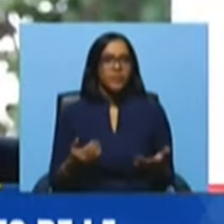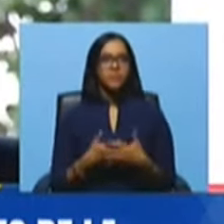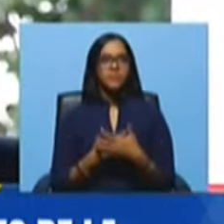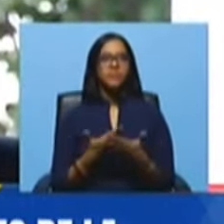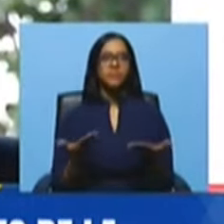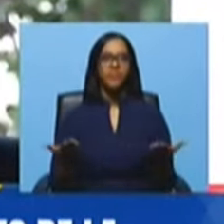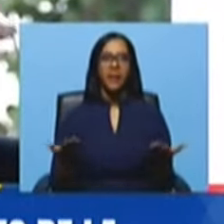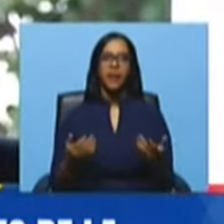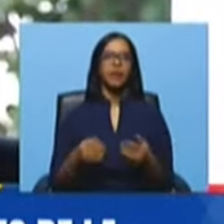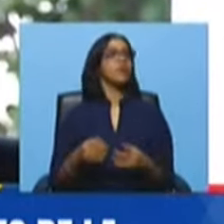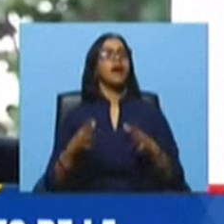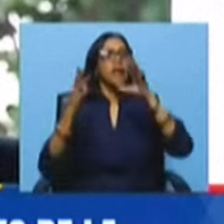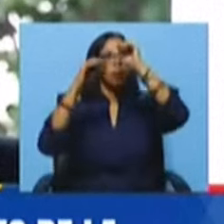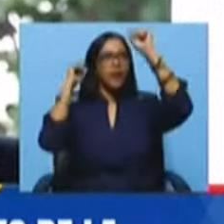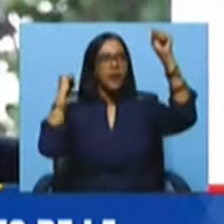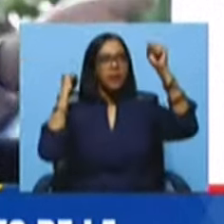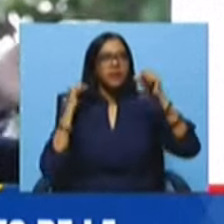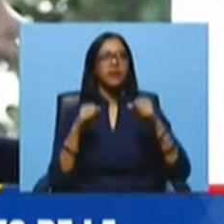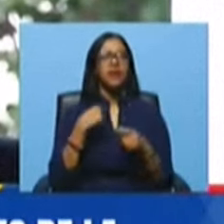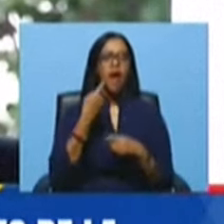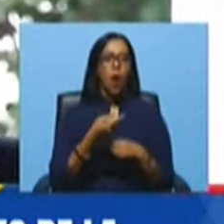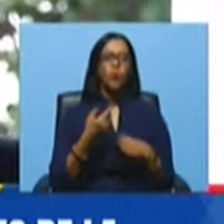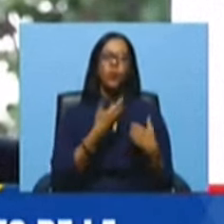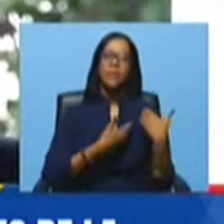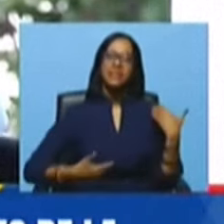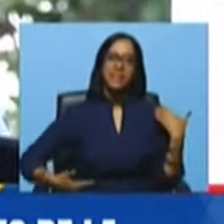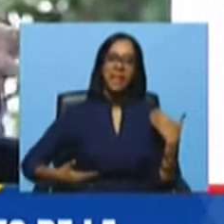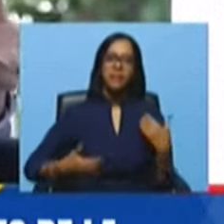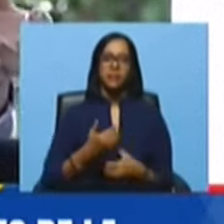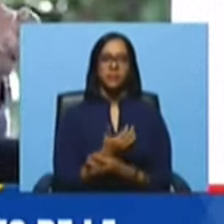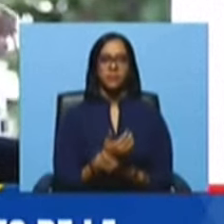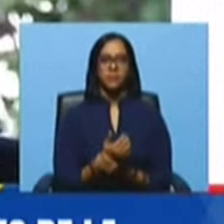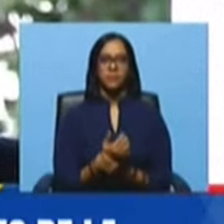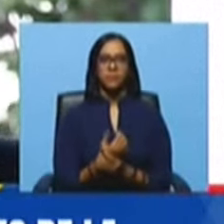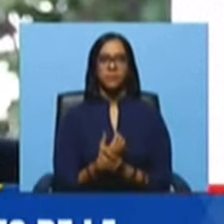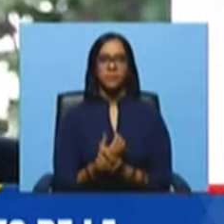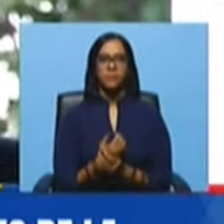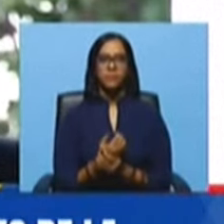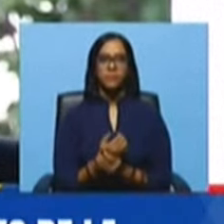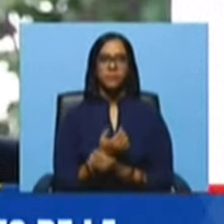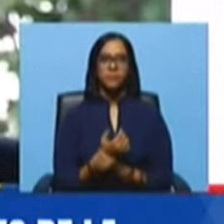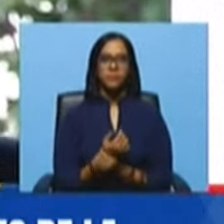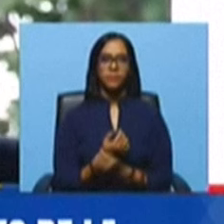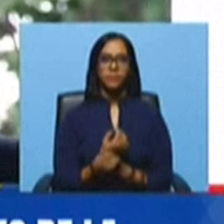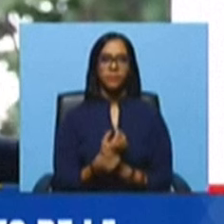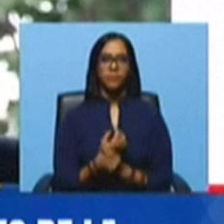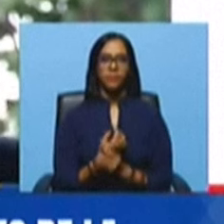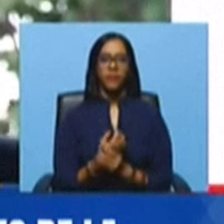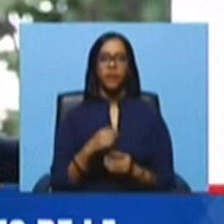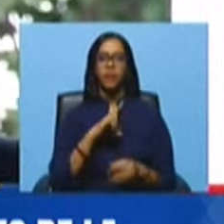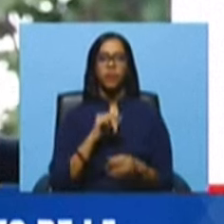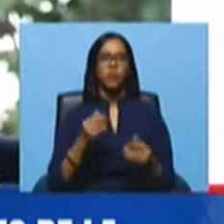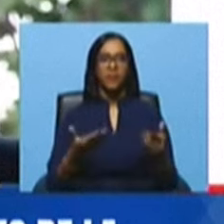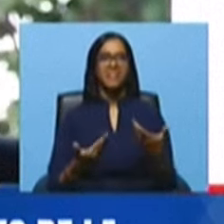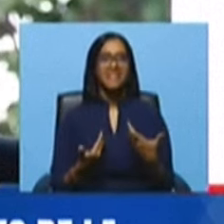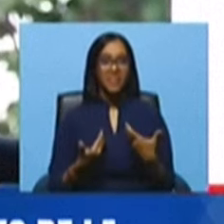presidente venezuelano, entre eles o ministro do Interior e o influente dirigente chavista Diosdado Cabello. A Câmara Federal, após